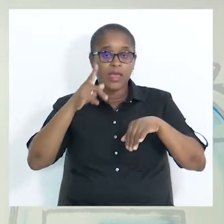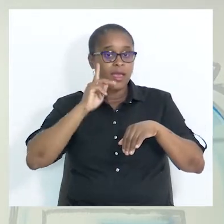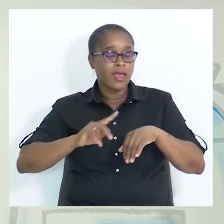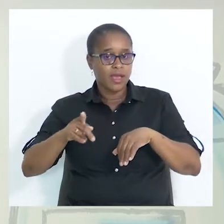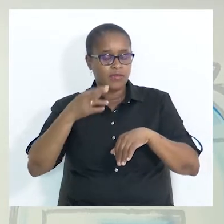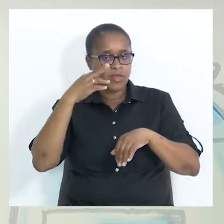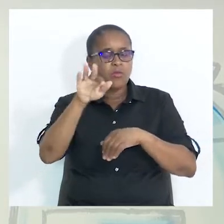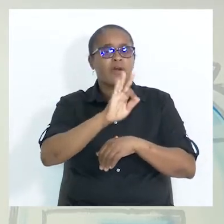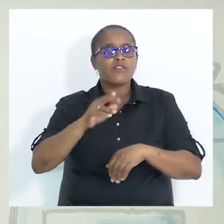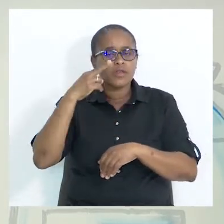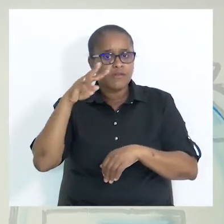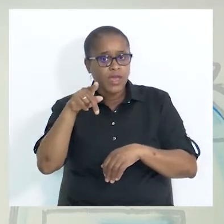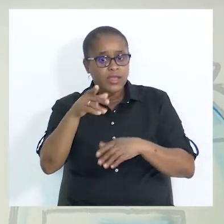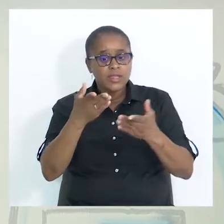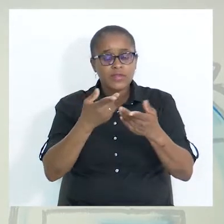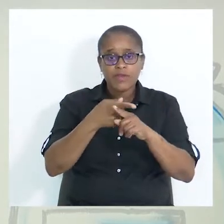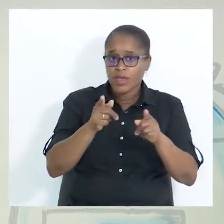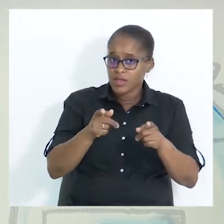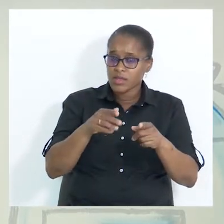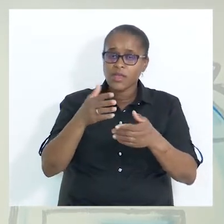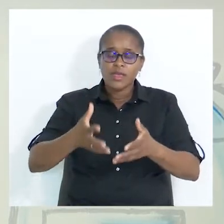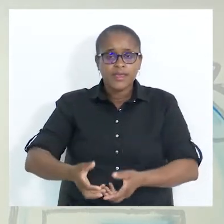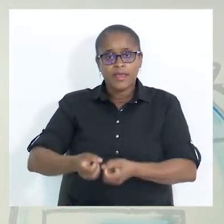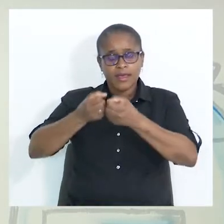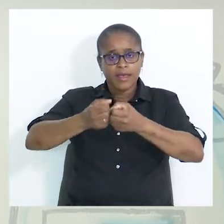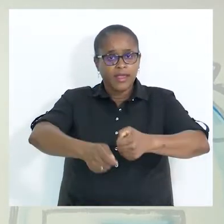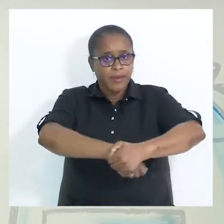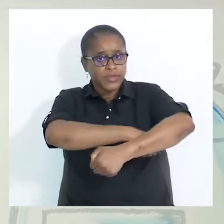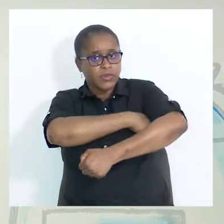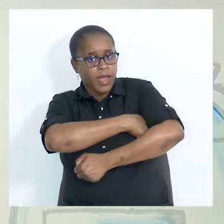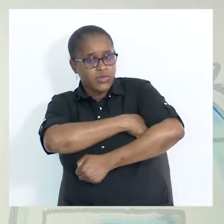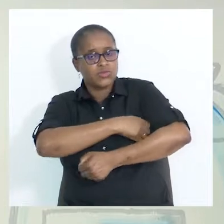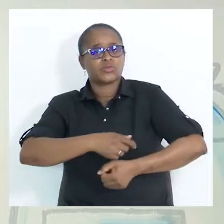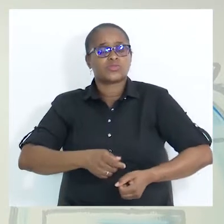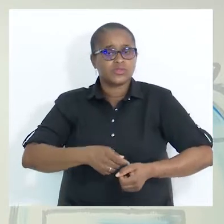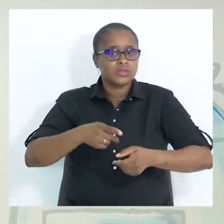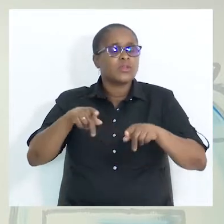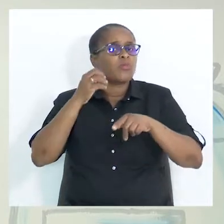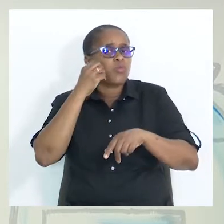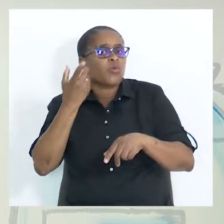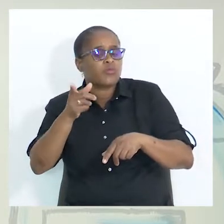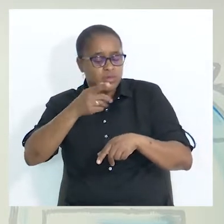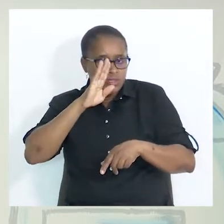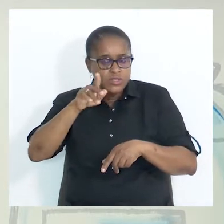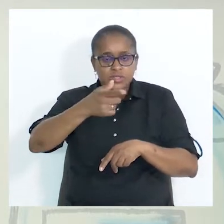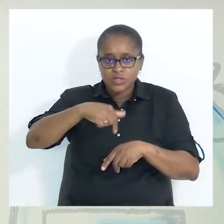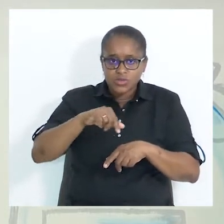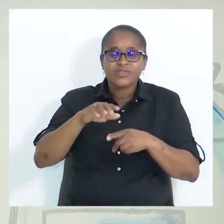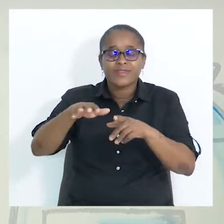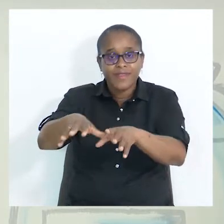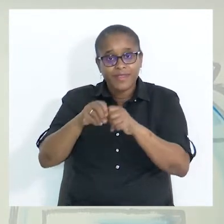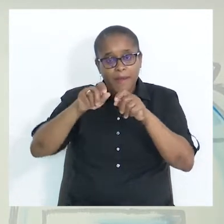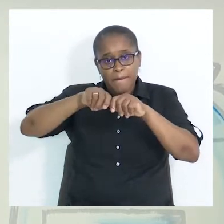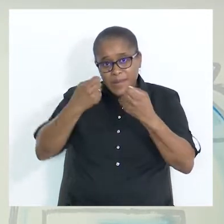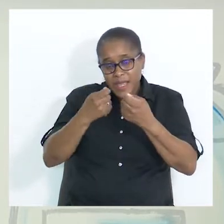distinção. E carregava debaixo do braço, como se a gente fosse tirar pedaço